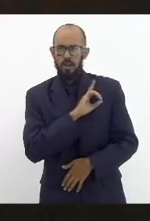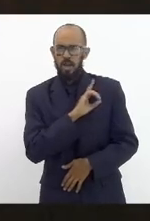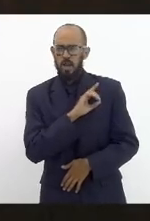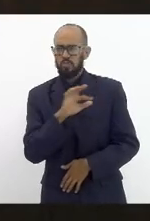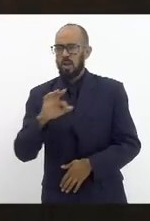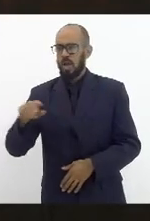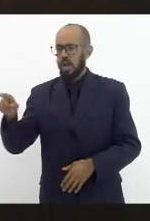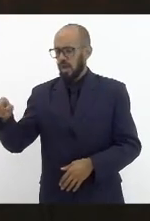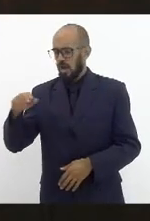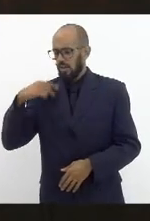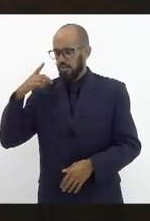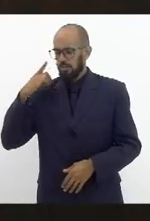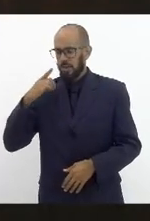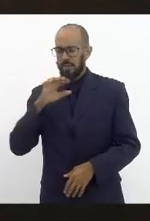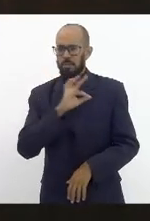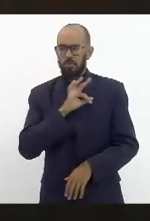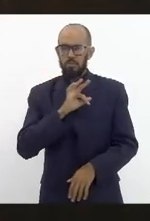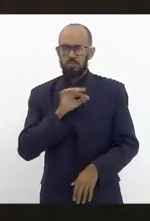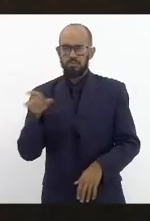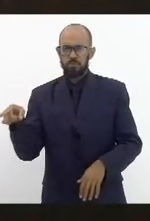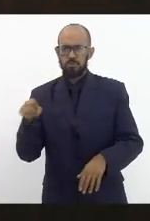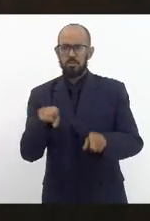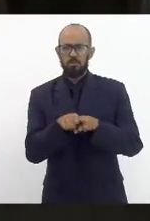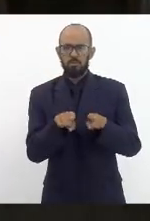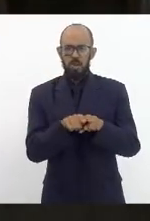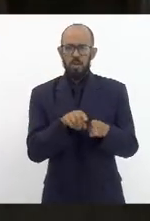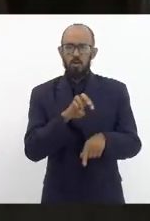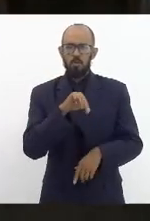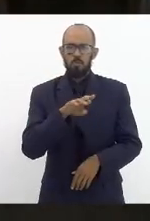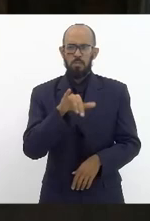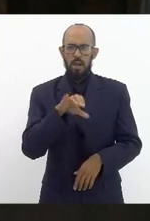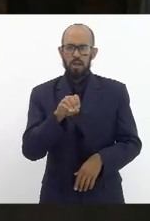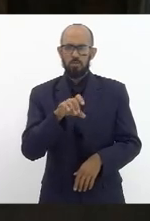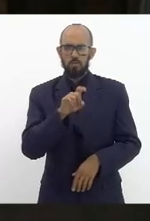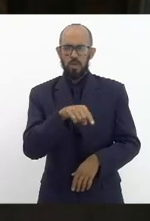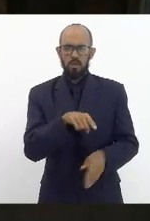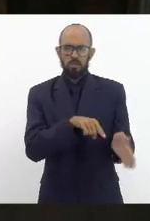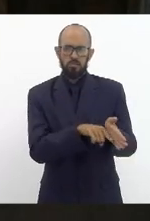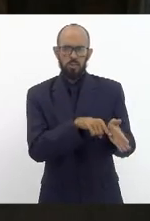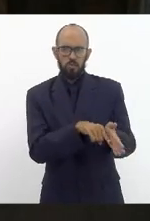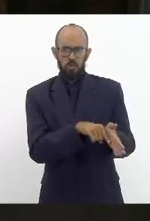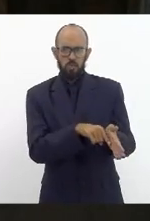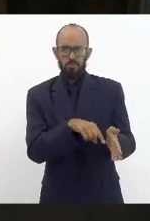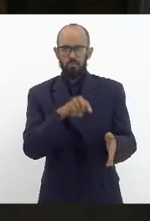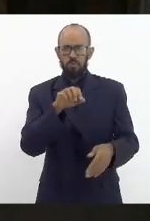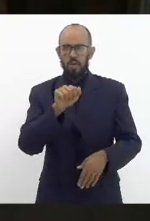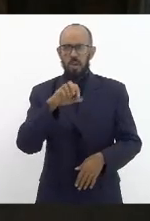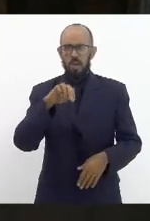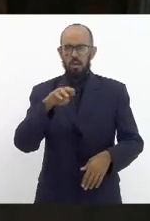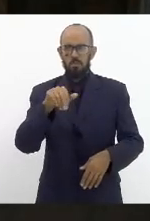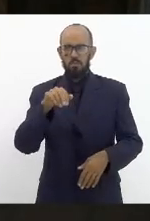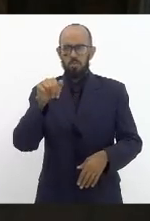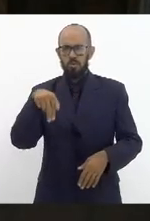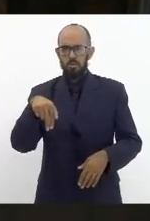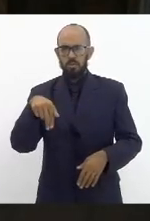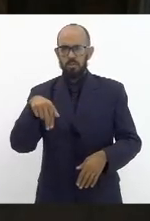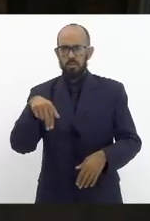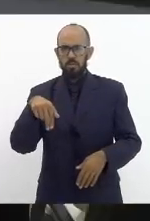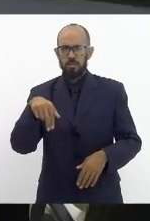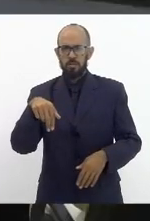da polícia, Márcio, que é inspetor, e tantos outros que defendem a causa. O Amorim, que é um grande...